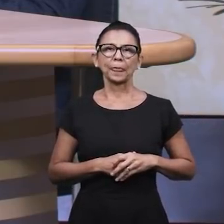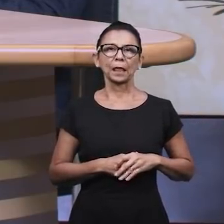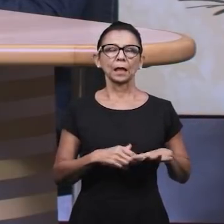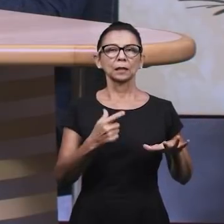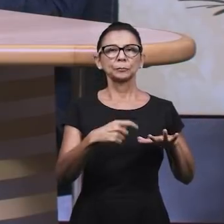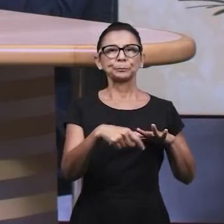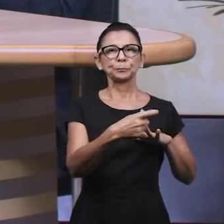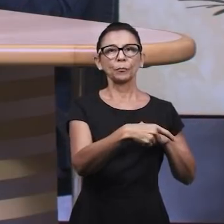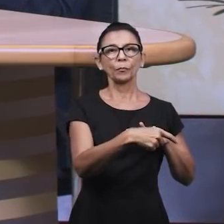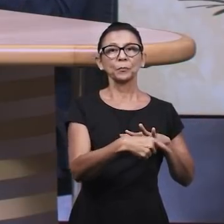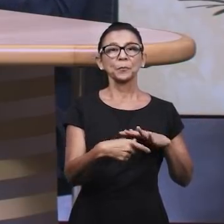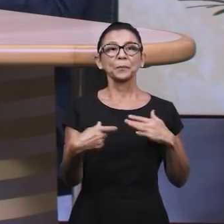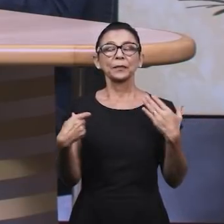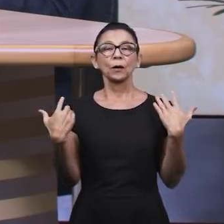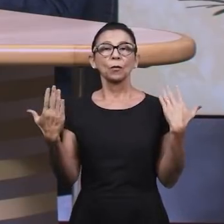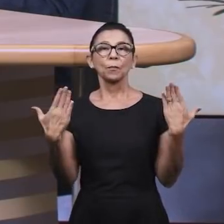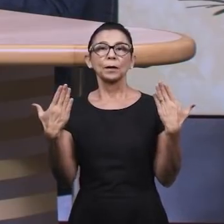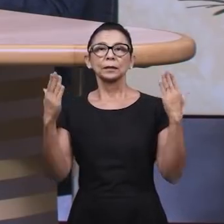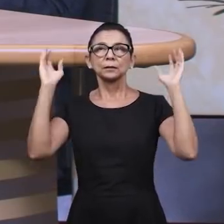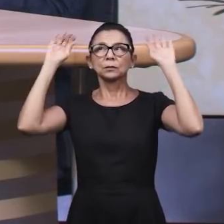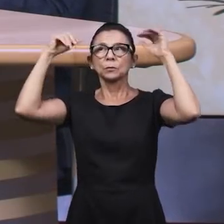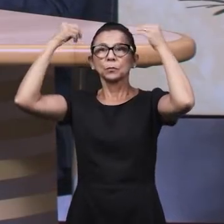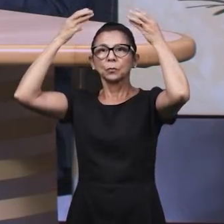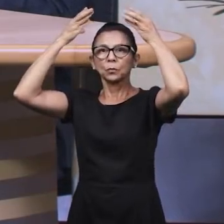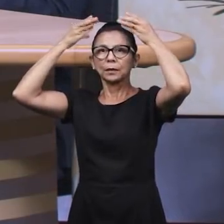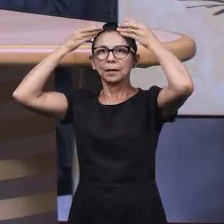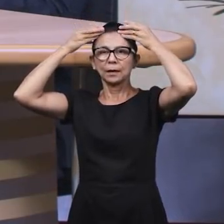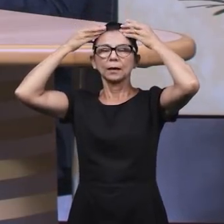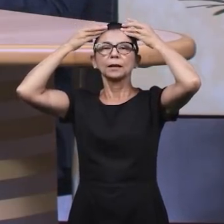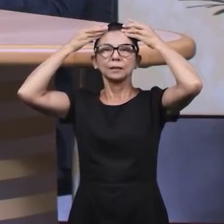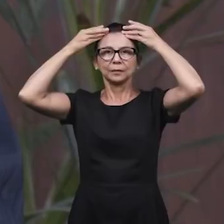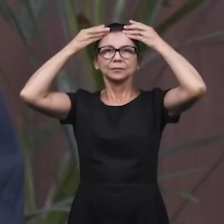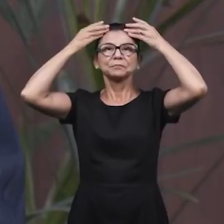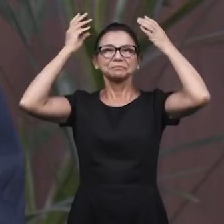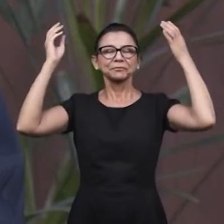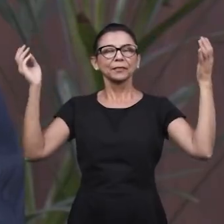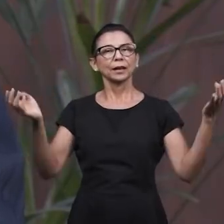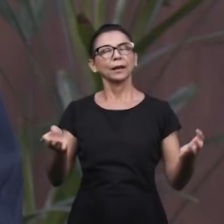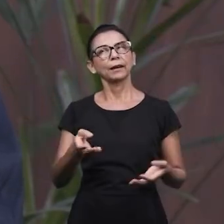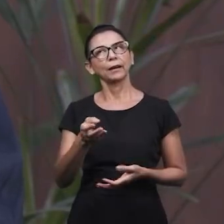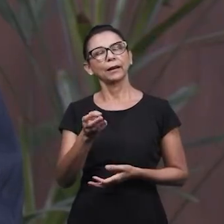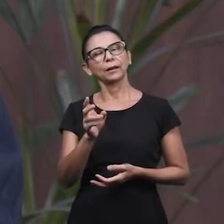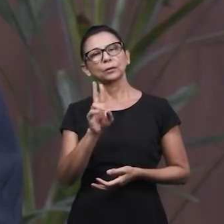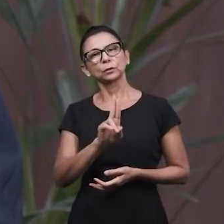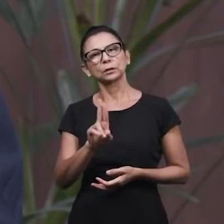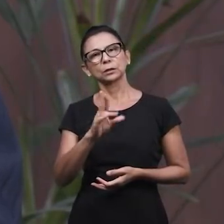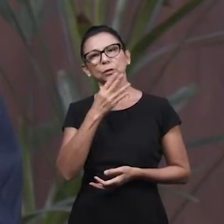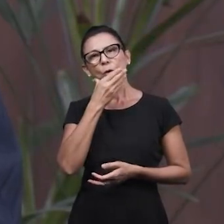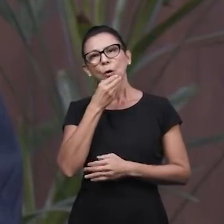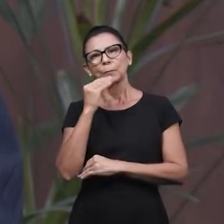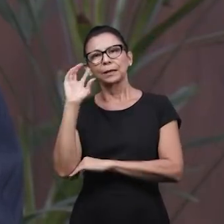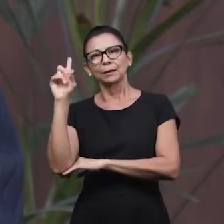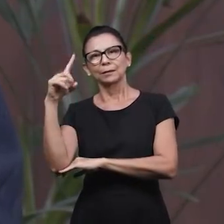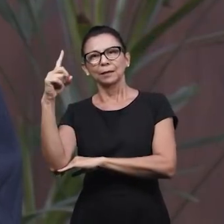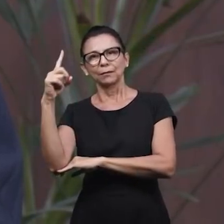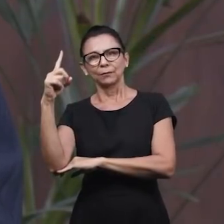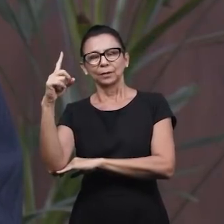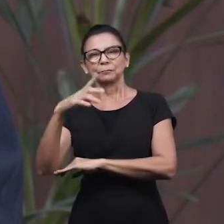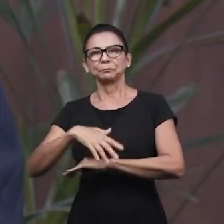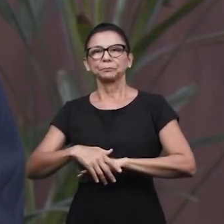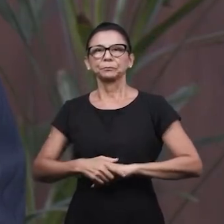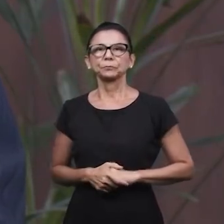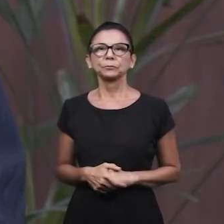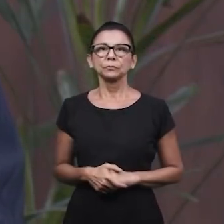Jesus é a tipologia dele como rei. Como rei, nós vamos ver, por exemplo, na figura de Davi.